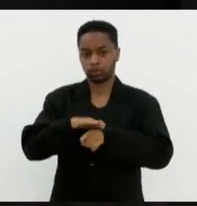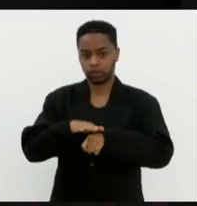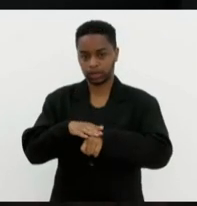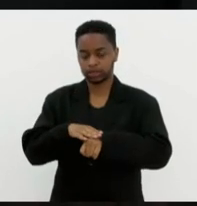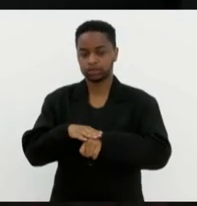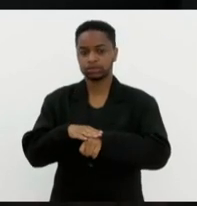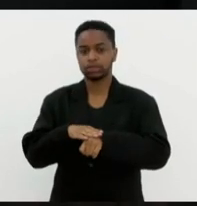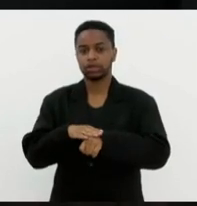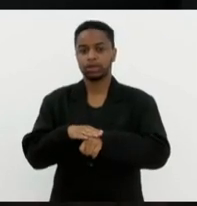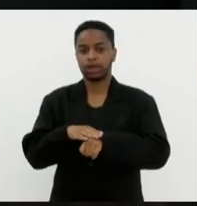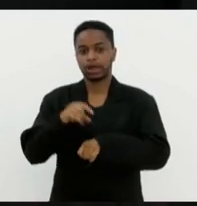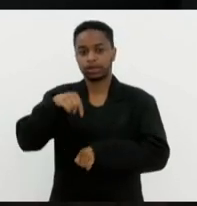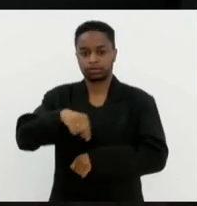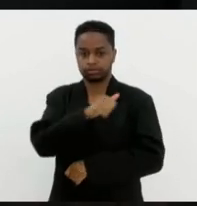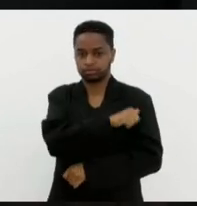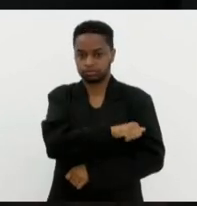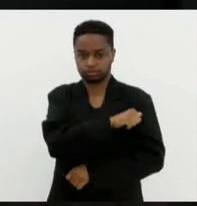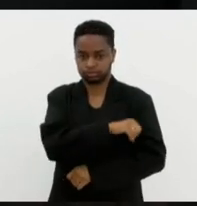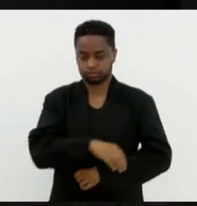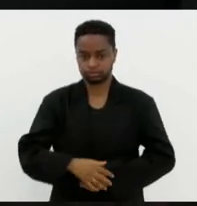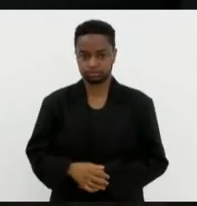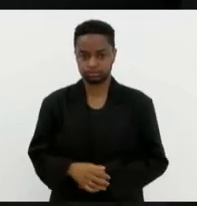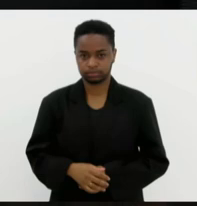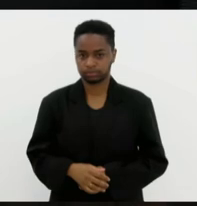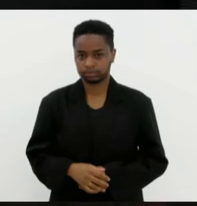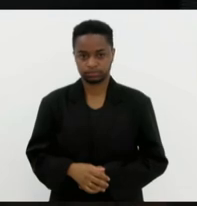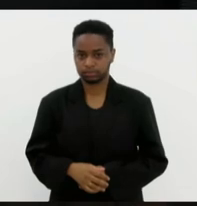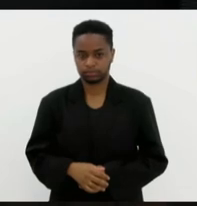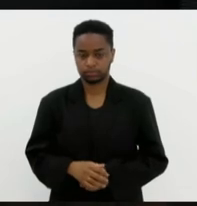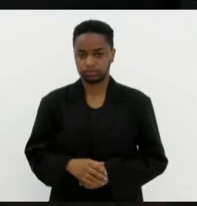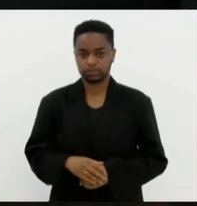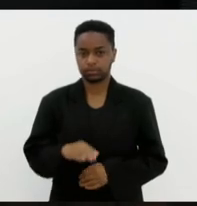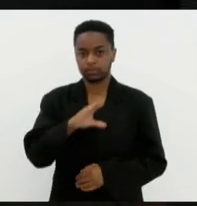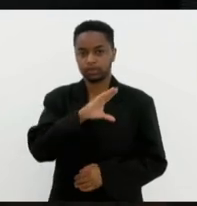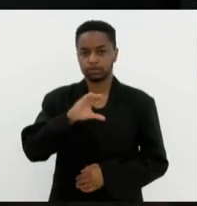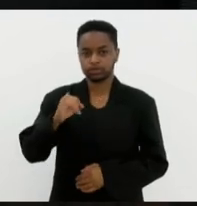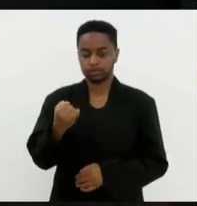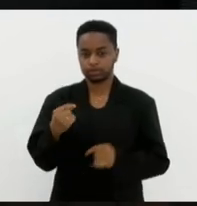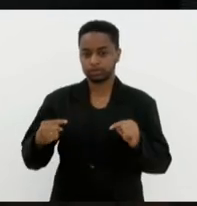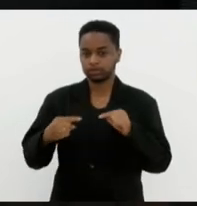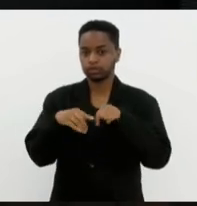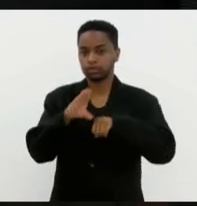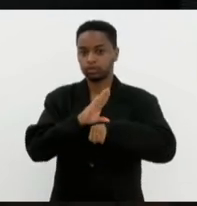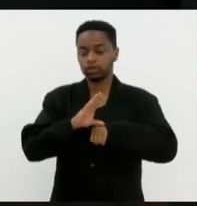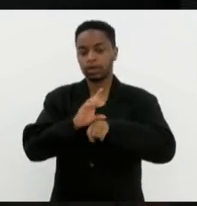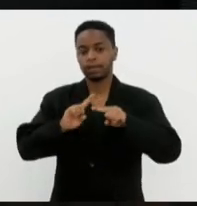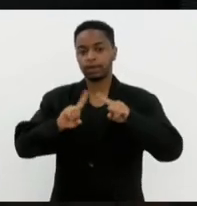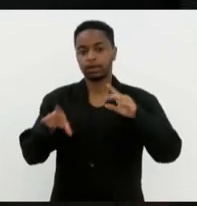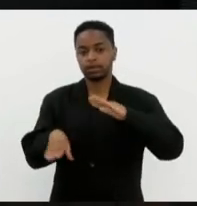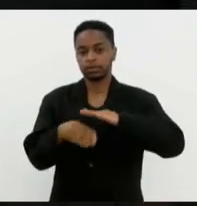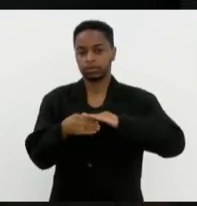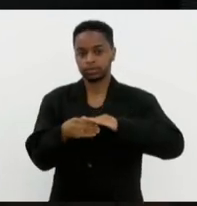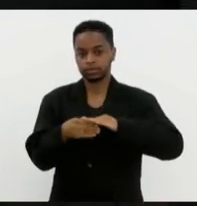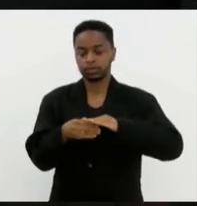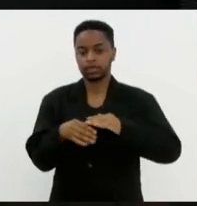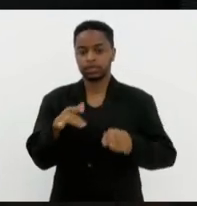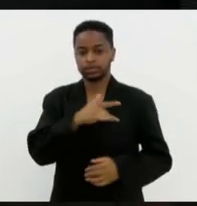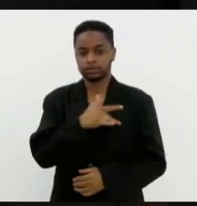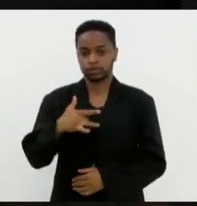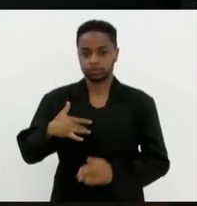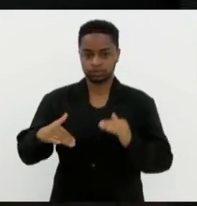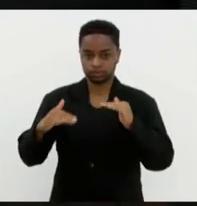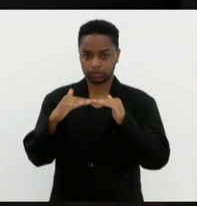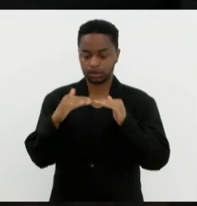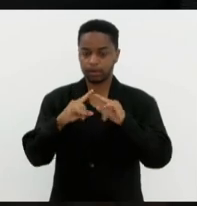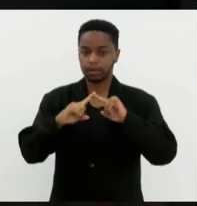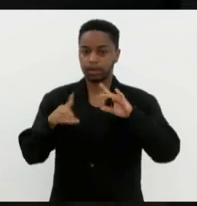Rio de Janeiro. Pareceres das comissões de Constituição e Justiça pela constitucionalidade com emendas, de saúde favorável